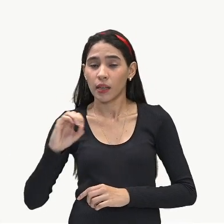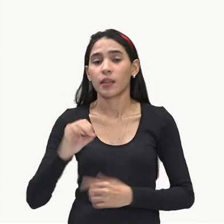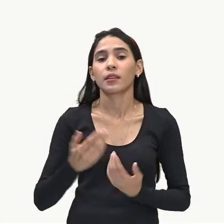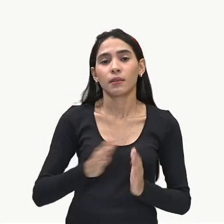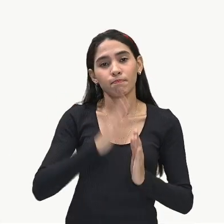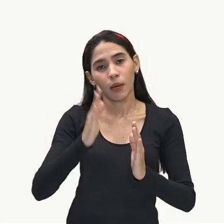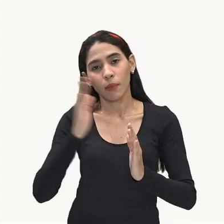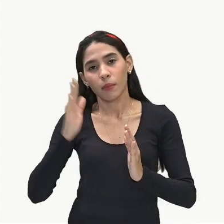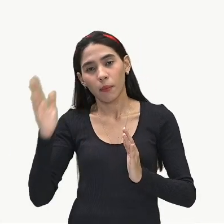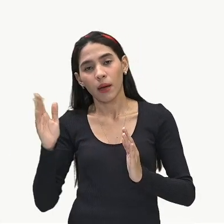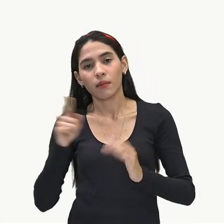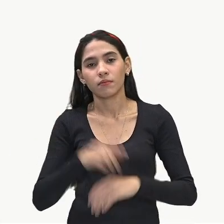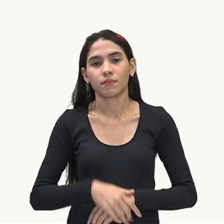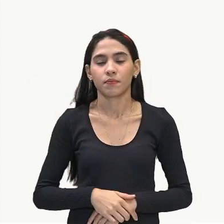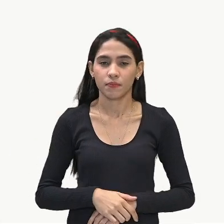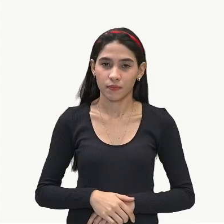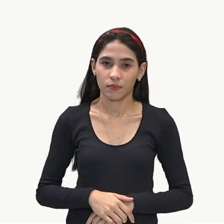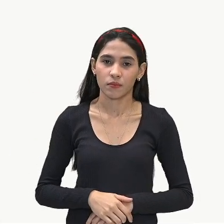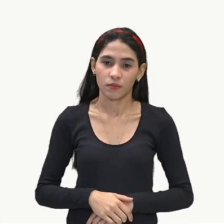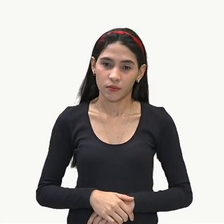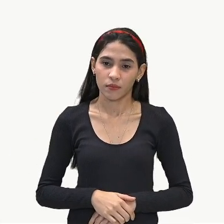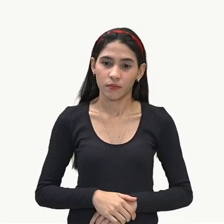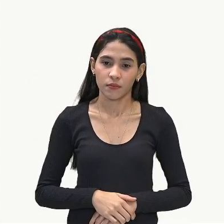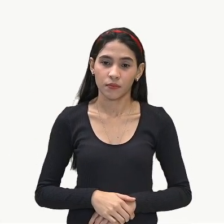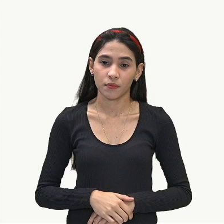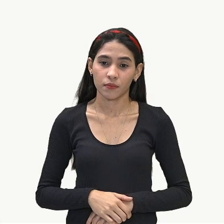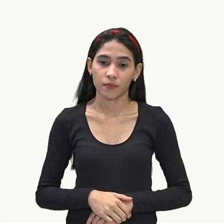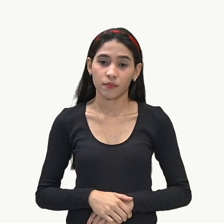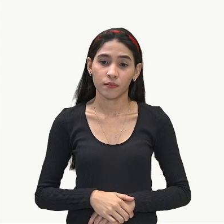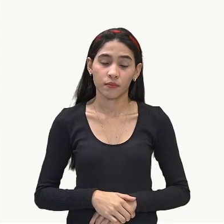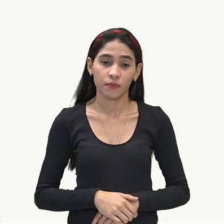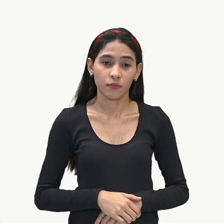por diante. Ok?